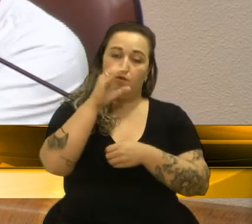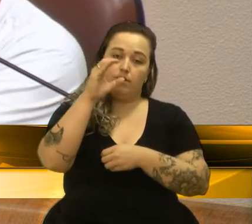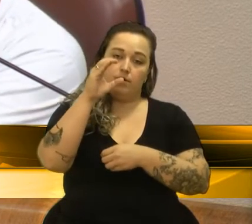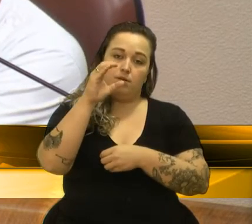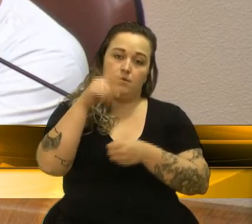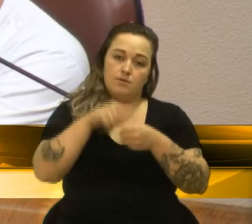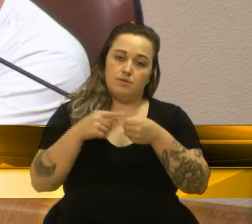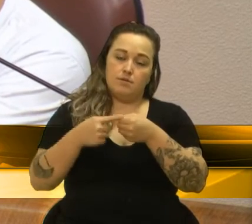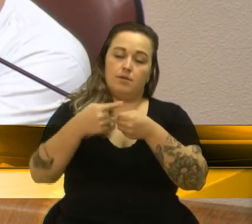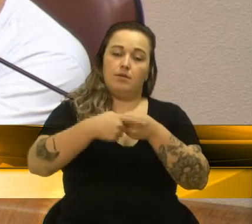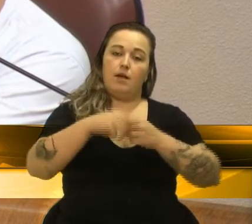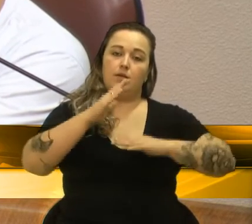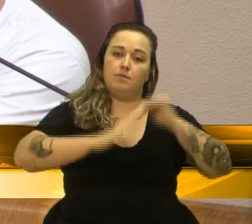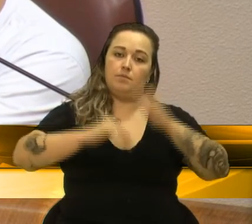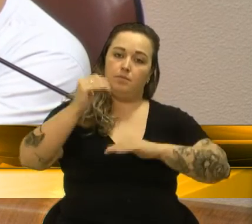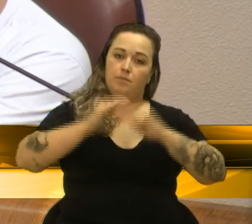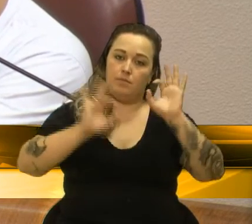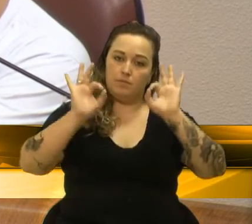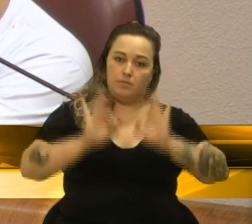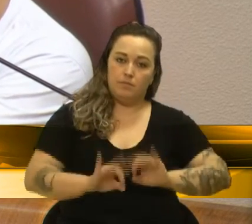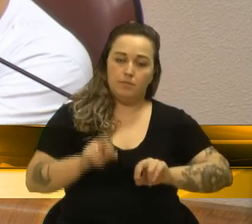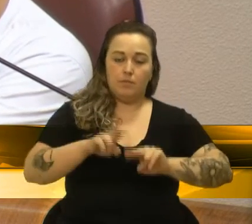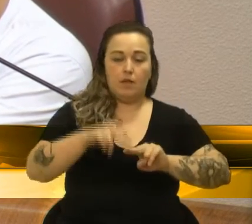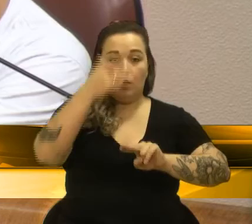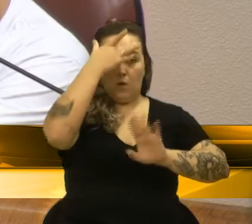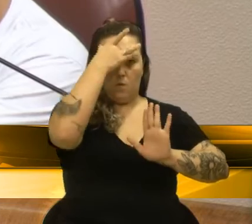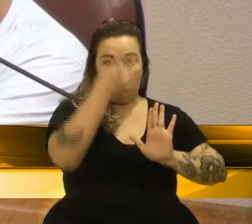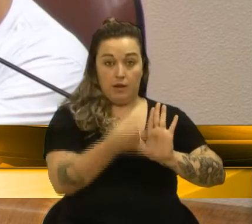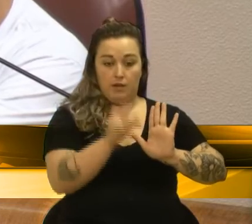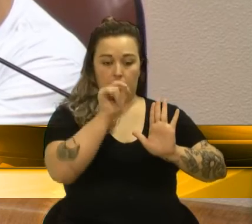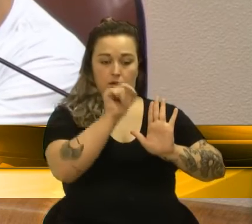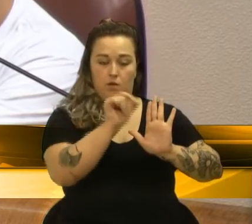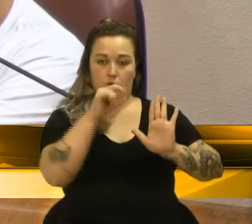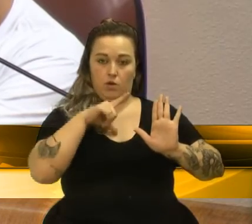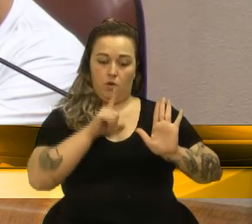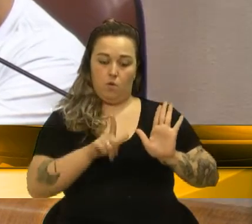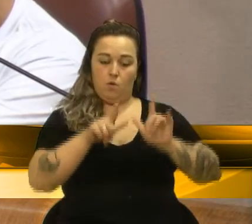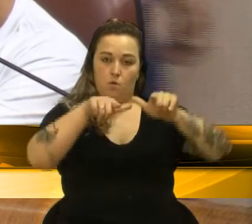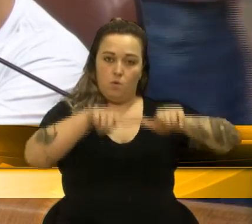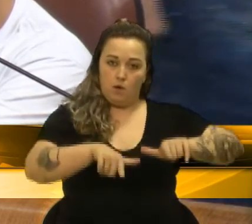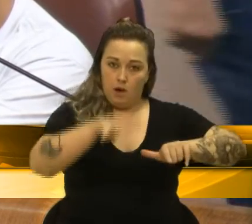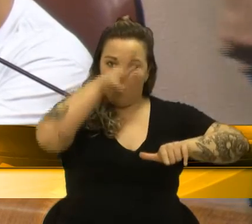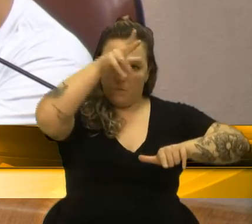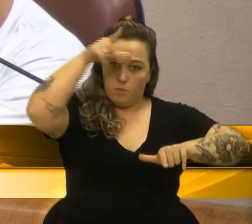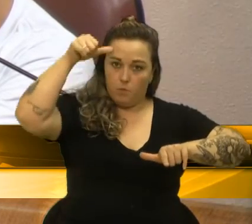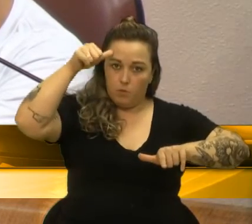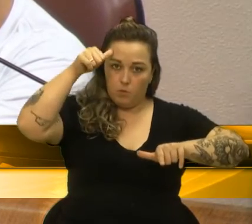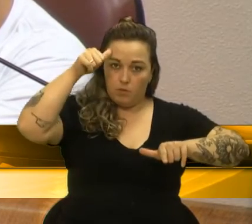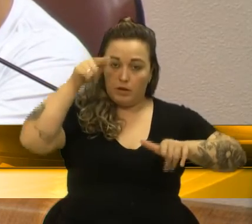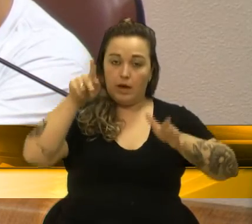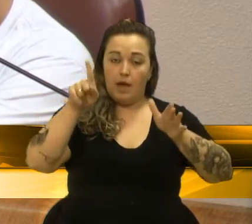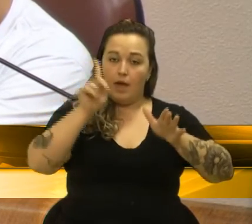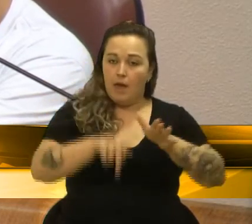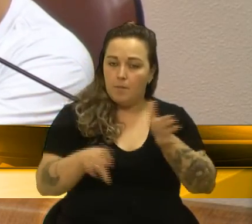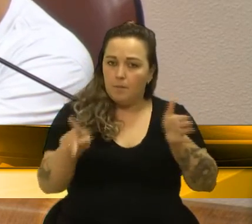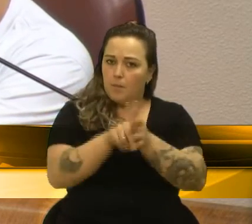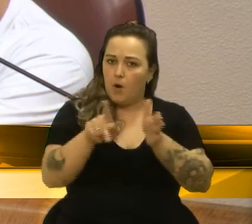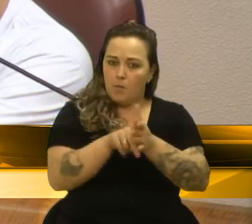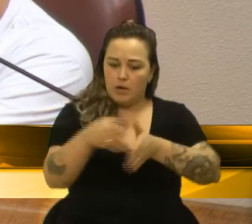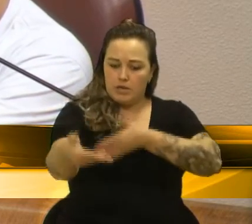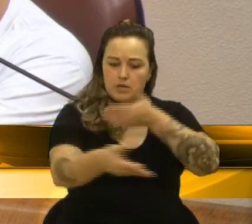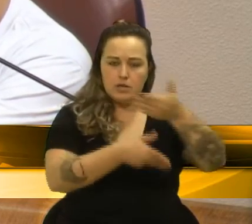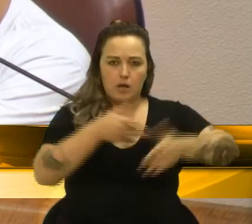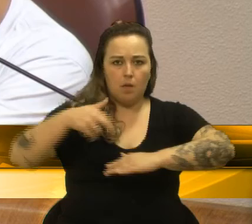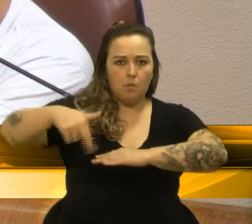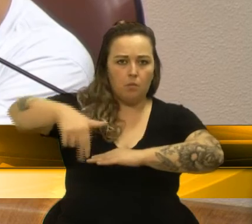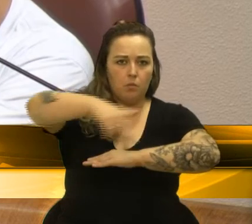mesma forma, melhor sorte assiste a compreensão de que o espaço público parte do mundo da circulação e deve ser